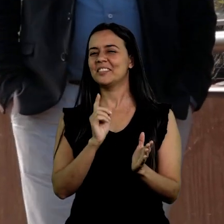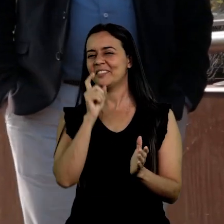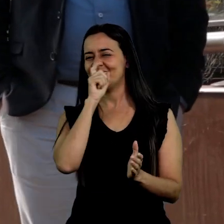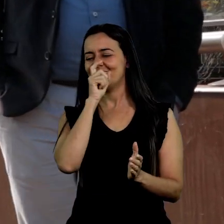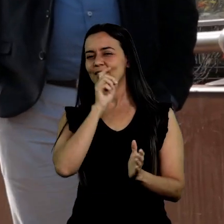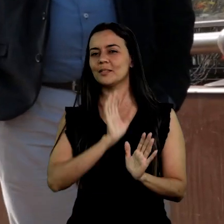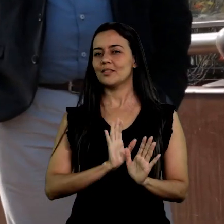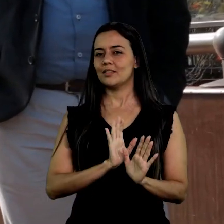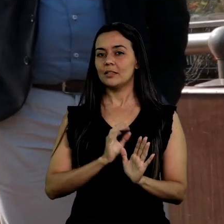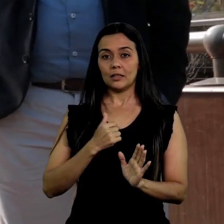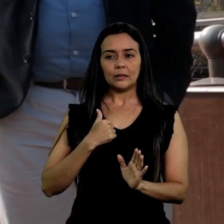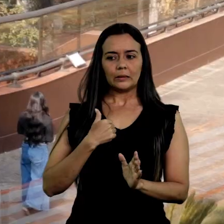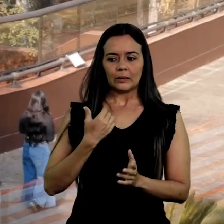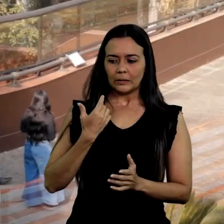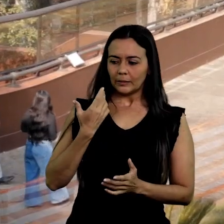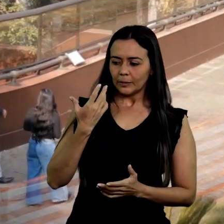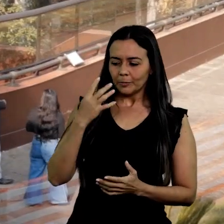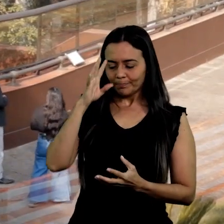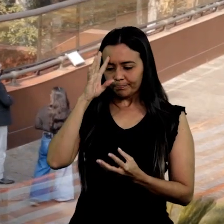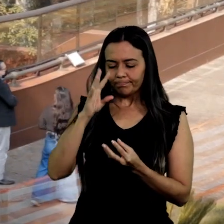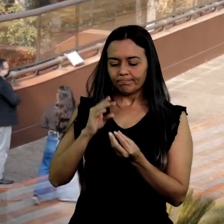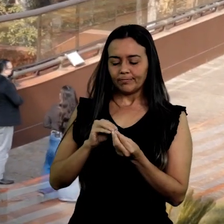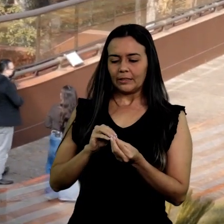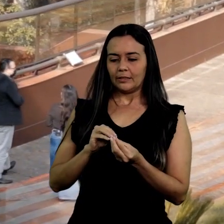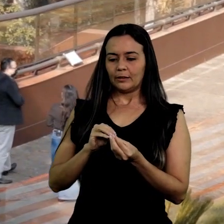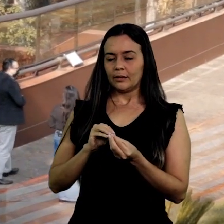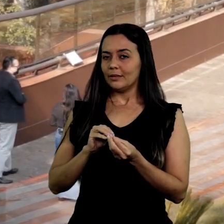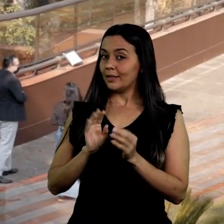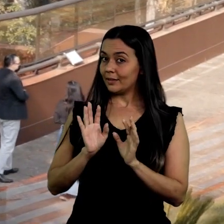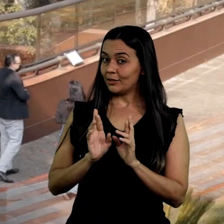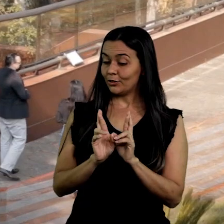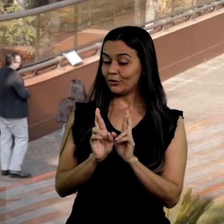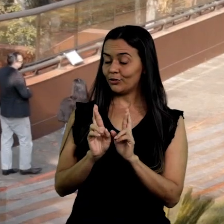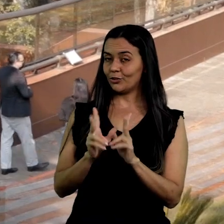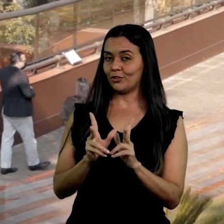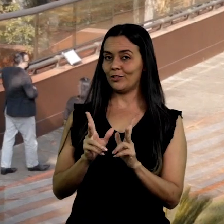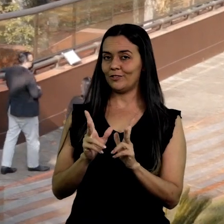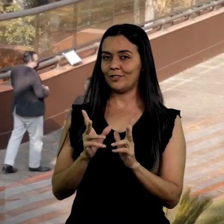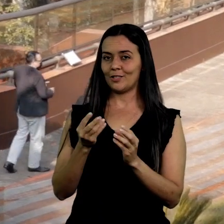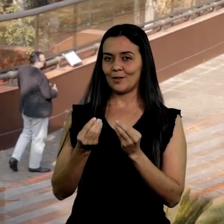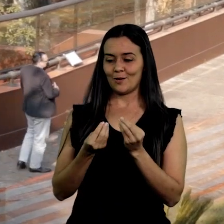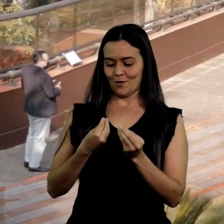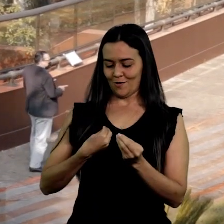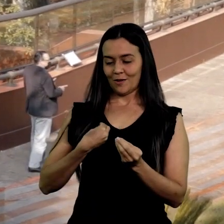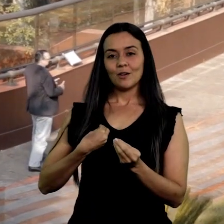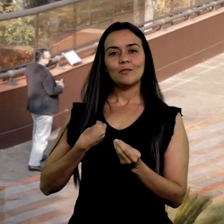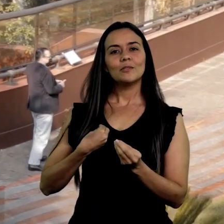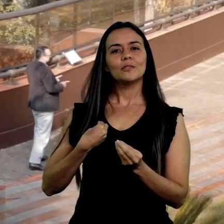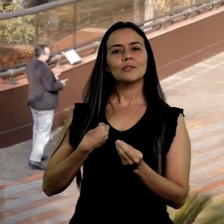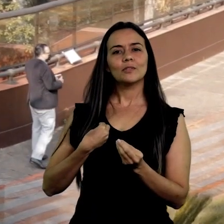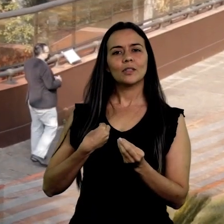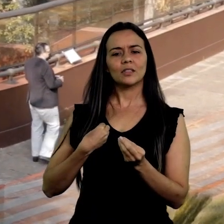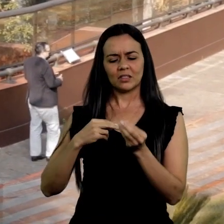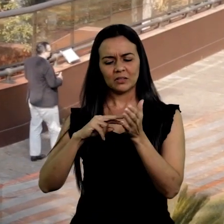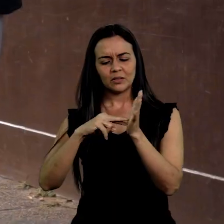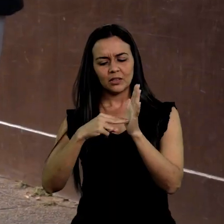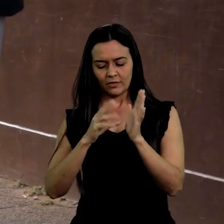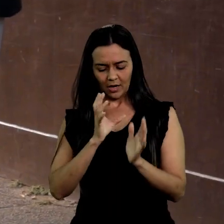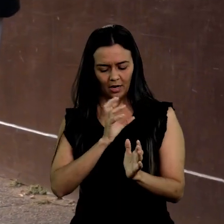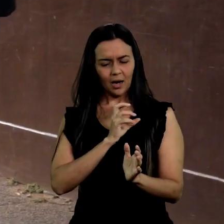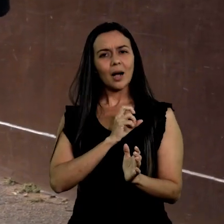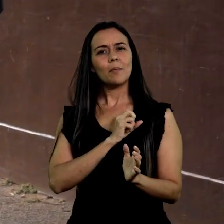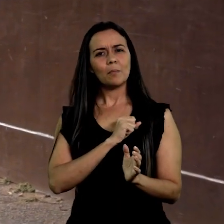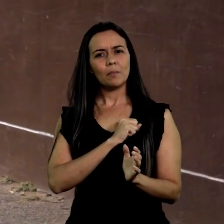veio, eu entendo assim, que foi uma ruptura total, né, do sentido das coisas, né? O ato de amor que você